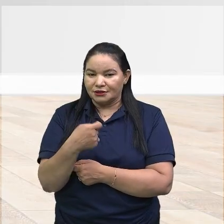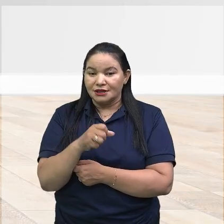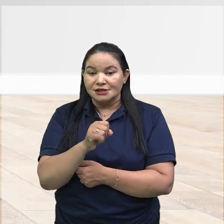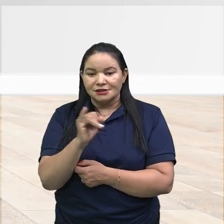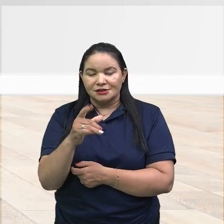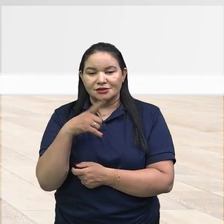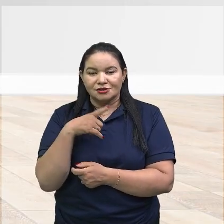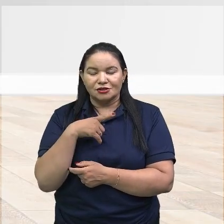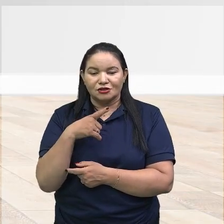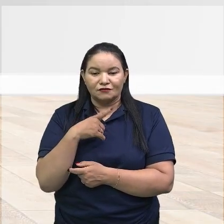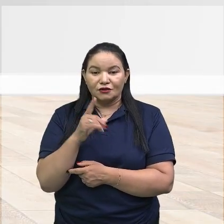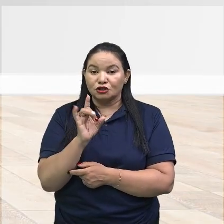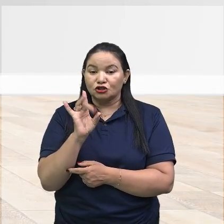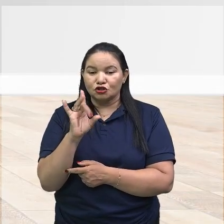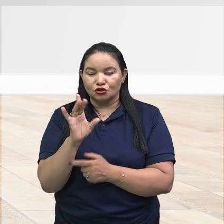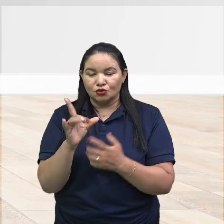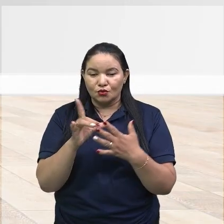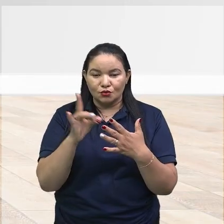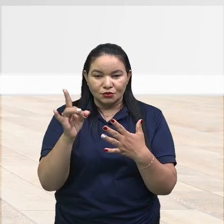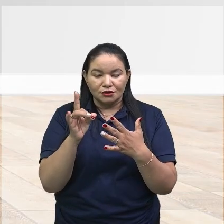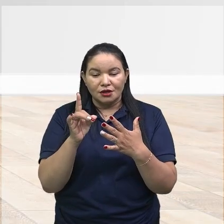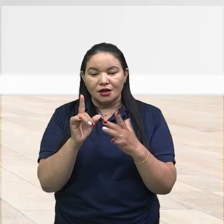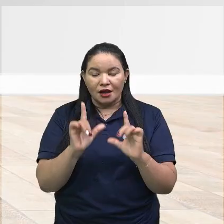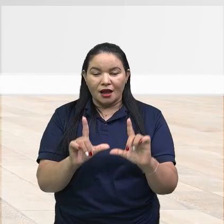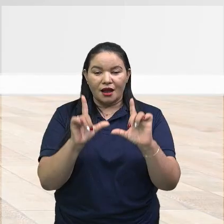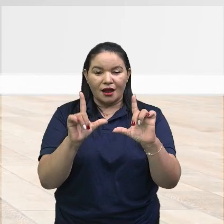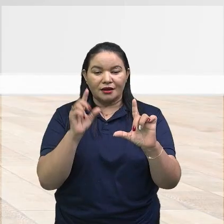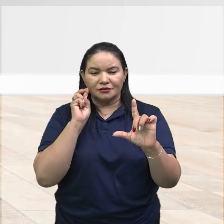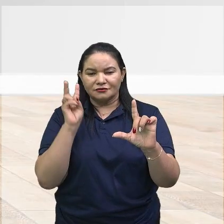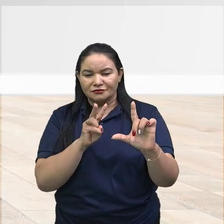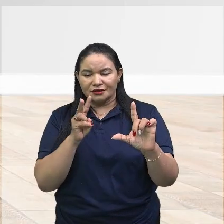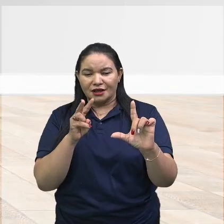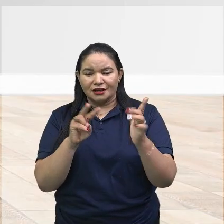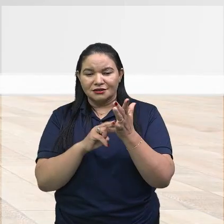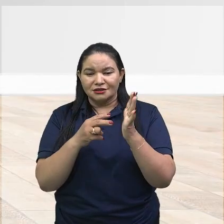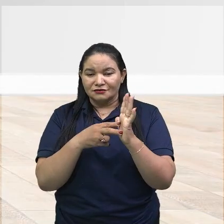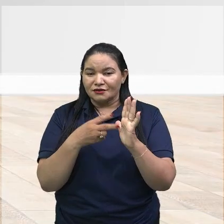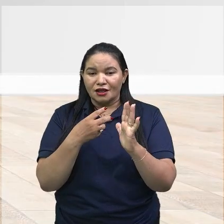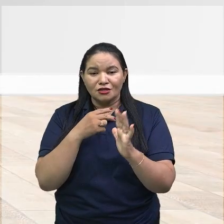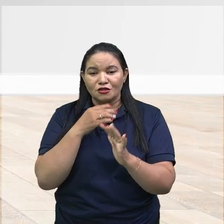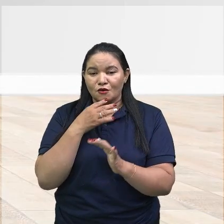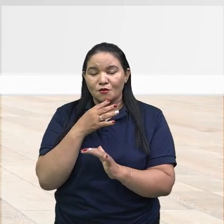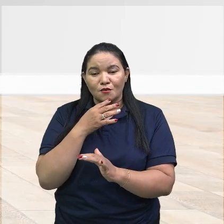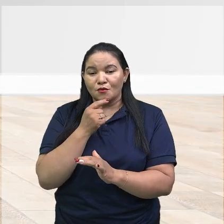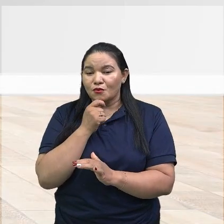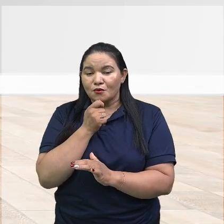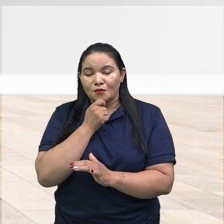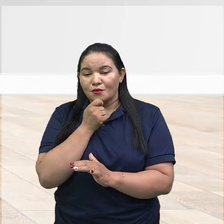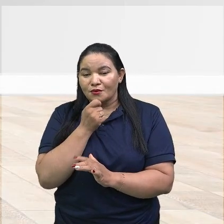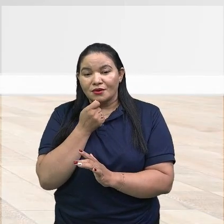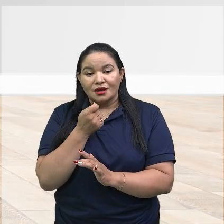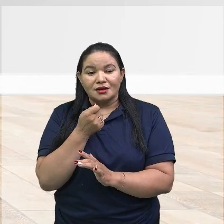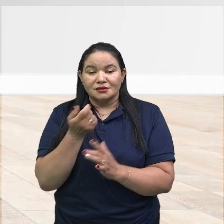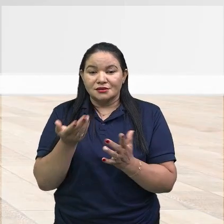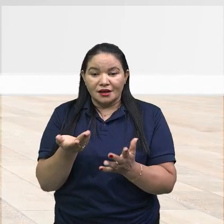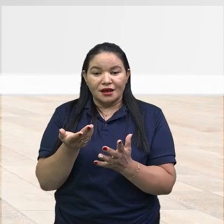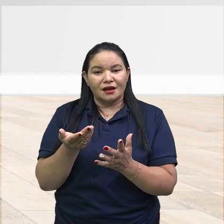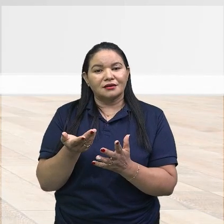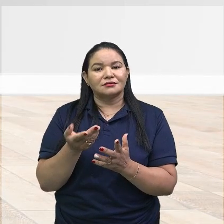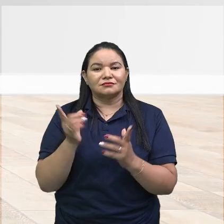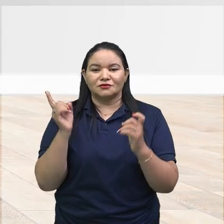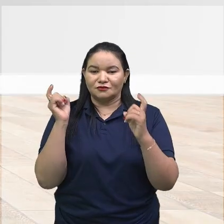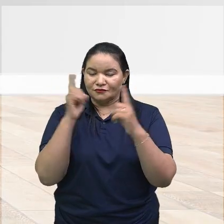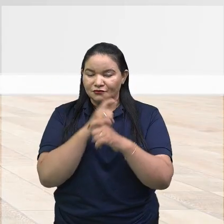só o símbolo lá e não souber o que ele significa, não vai adiantar nada, né? É só um desenho que não vai conter nenhum